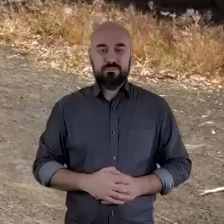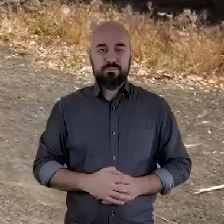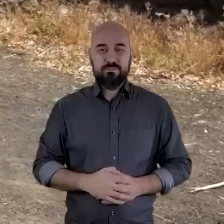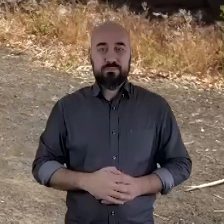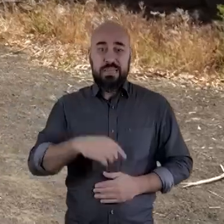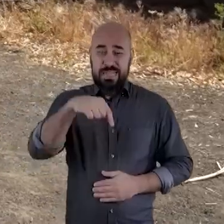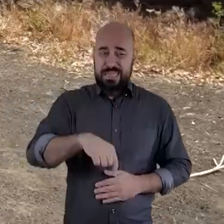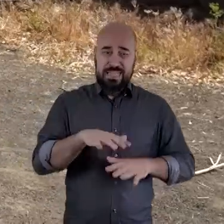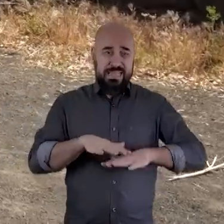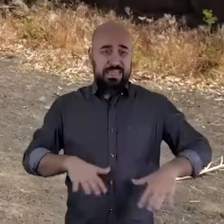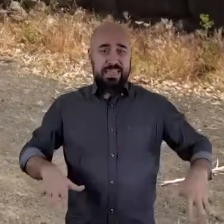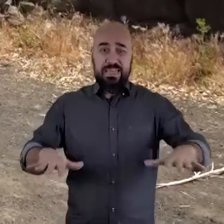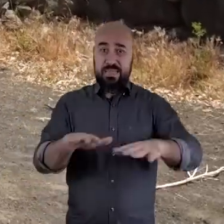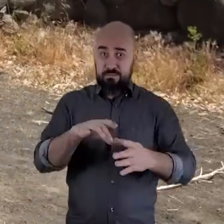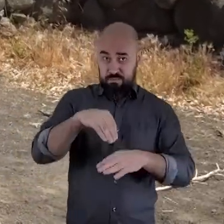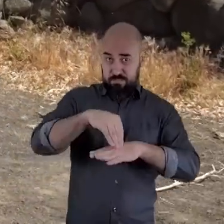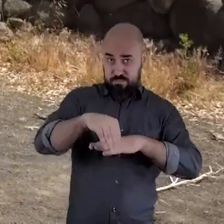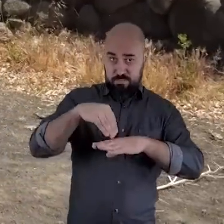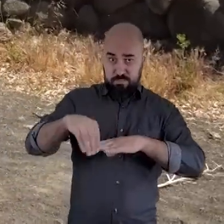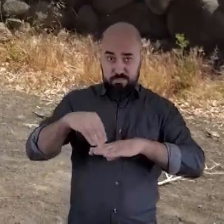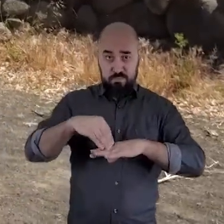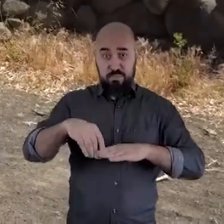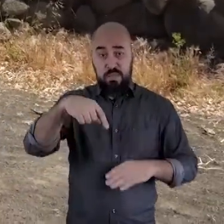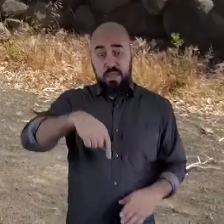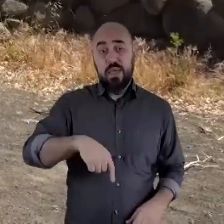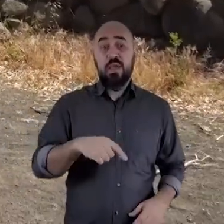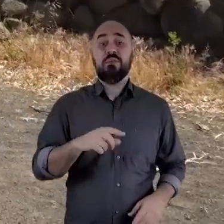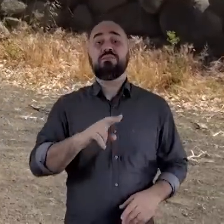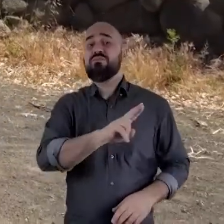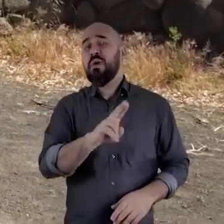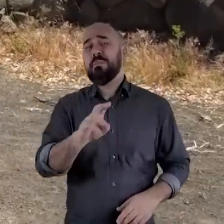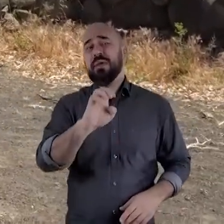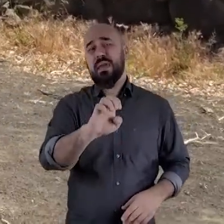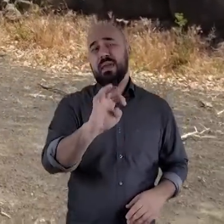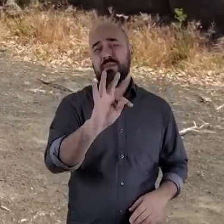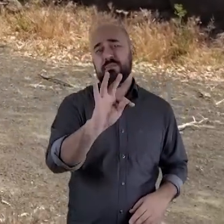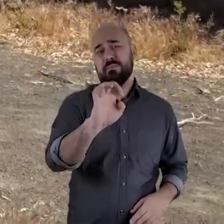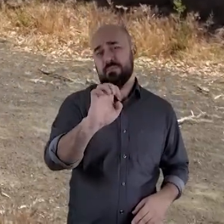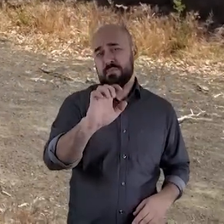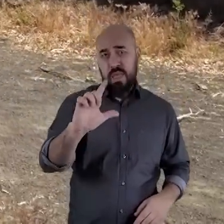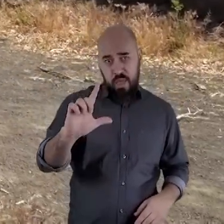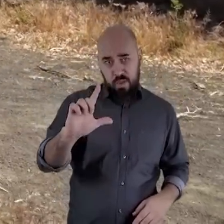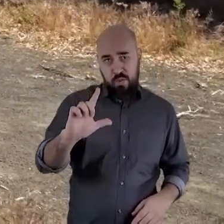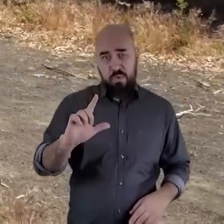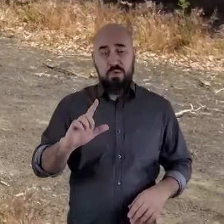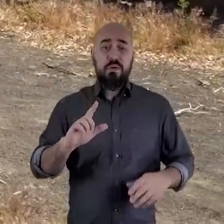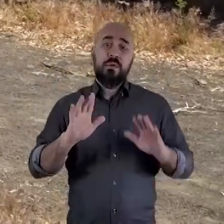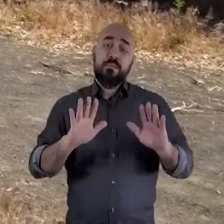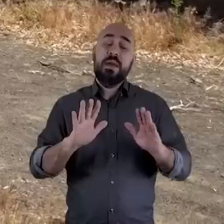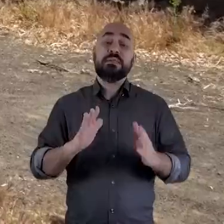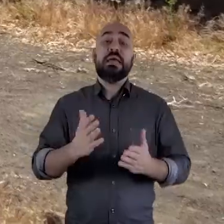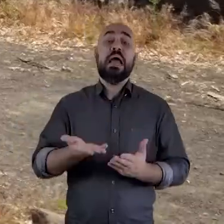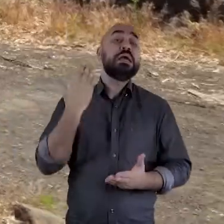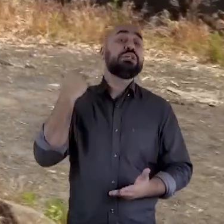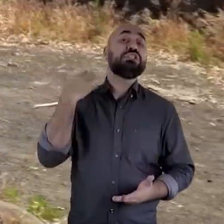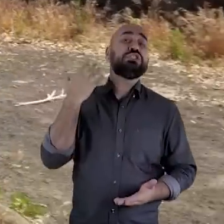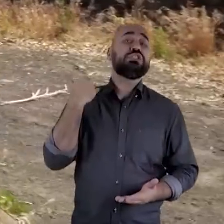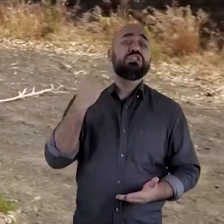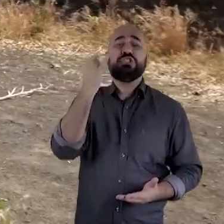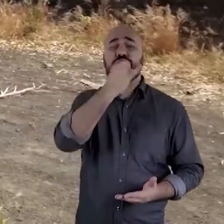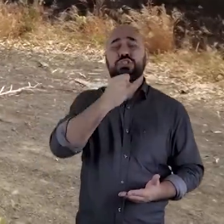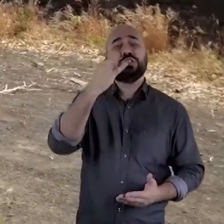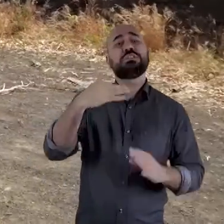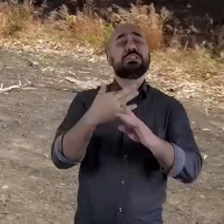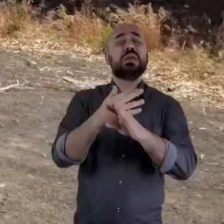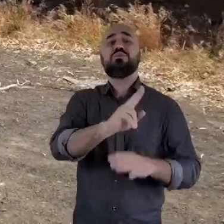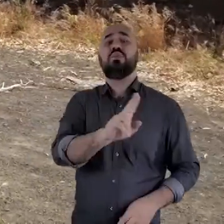Este sítio arqueológico onde eu estou aqui é o sítio de Etel, que provavelmente é a antiga Betsaida mencionada na Bíblia Sagrada. Eu